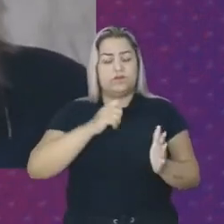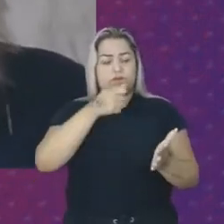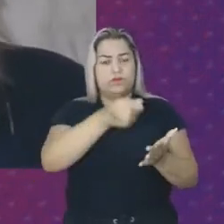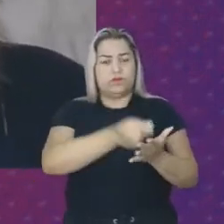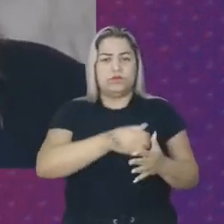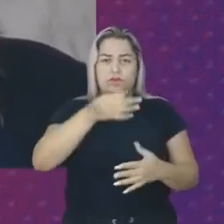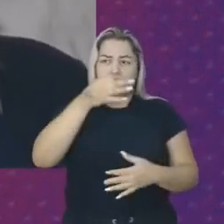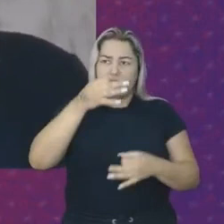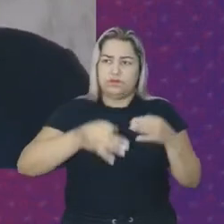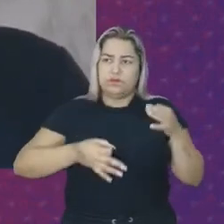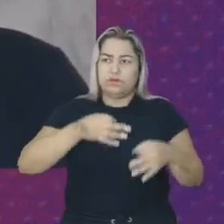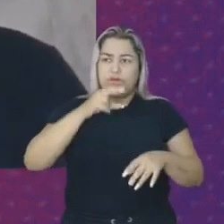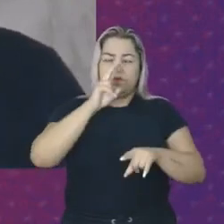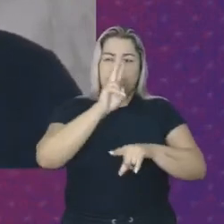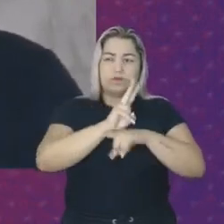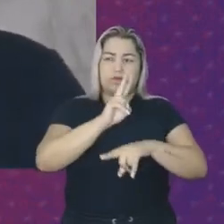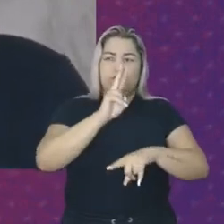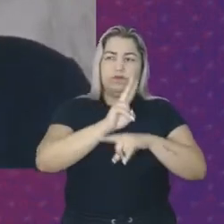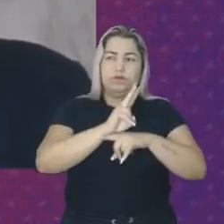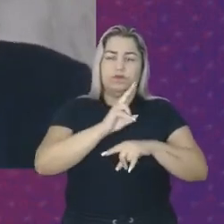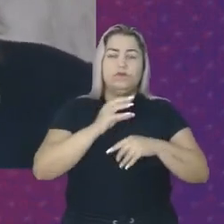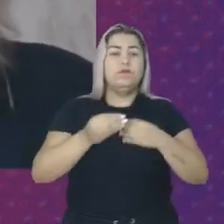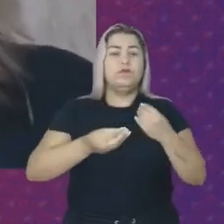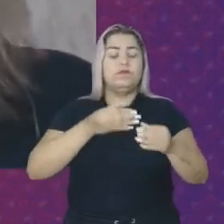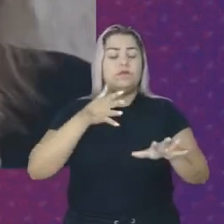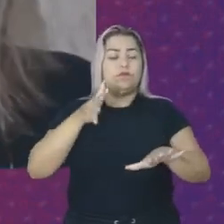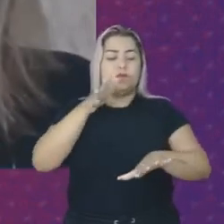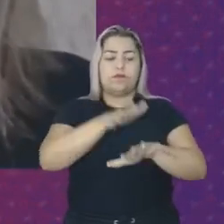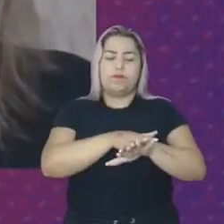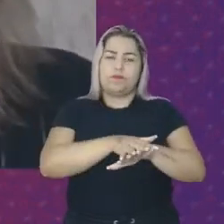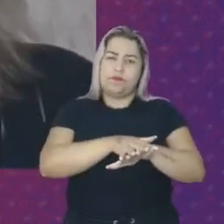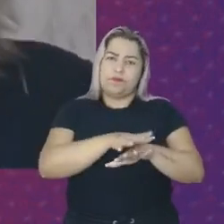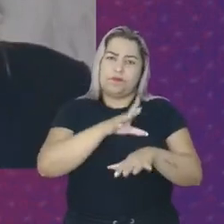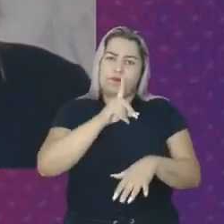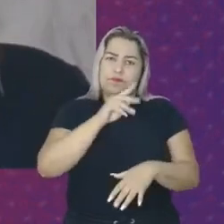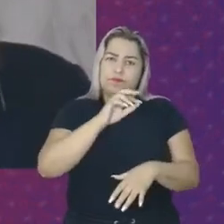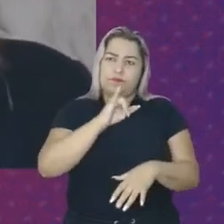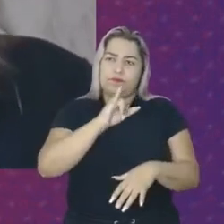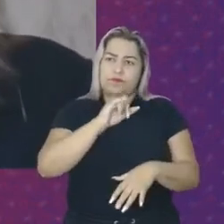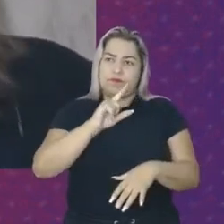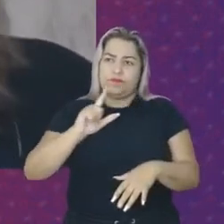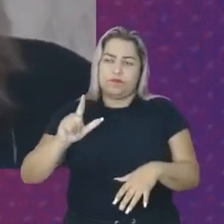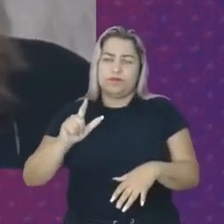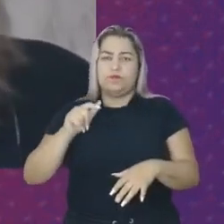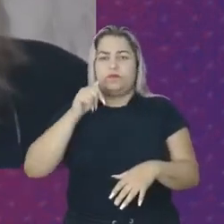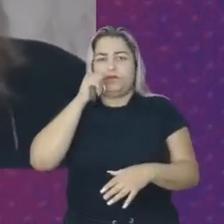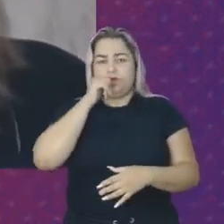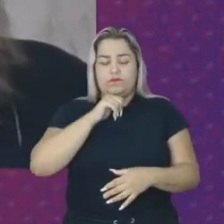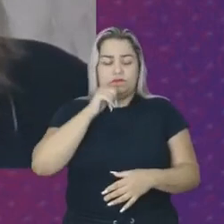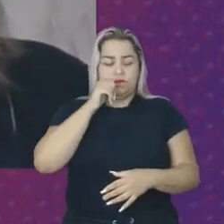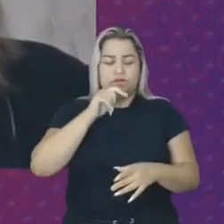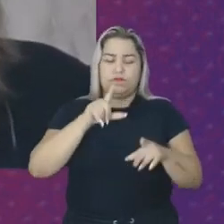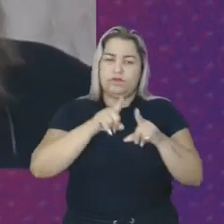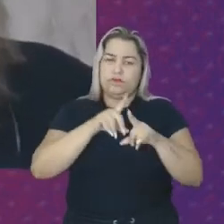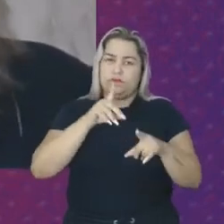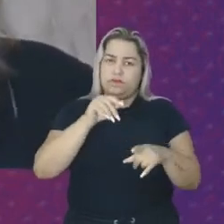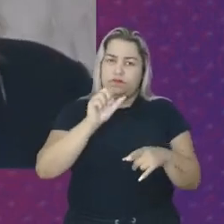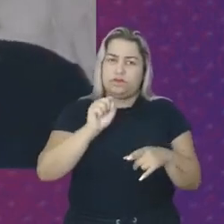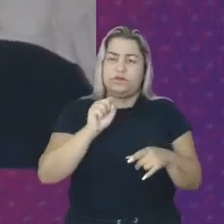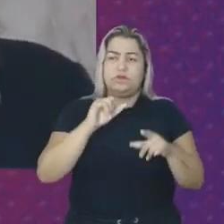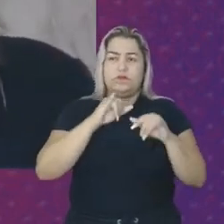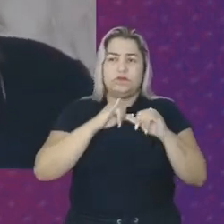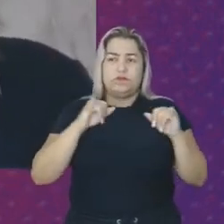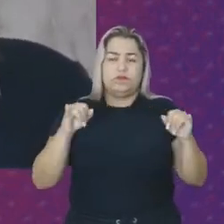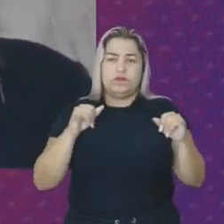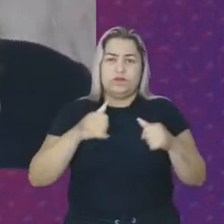justiça para se proteger, assim como a inclusão digital de mulheres, e a produção de dados e